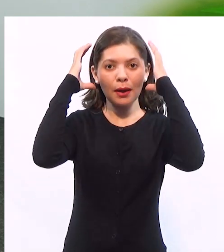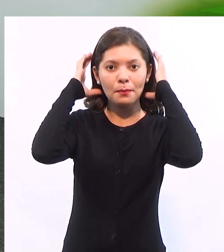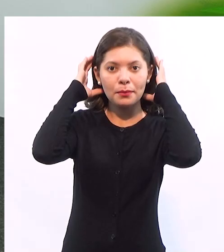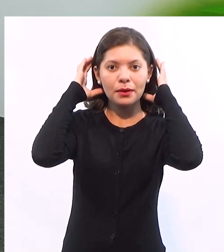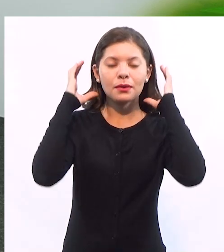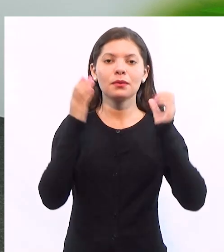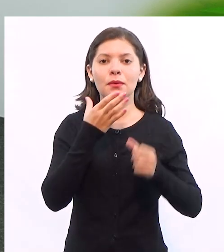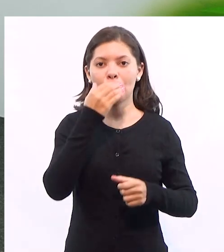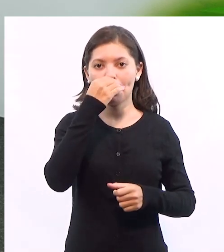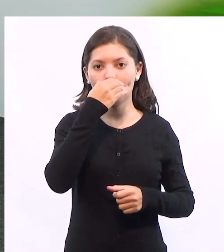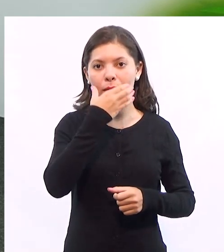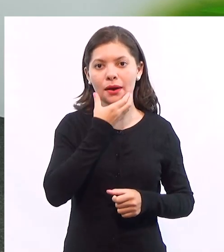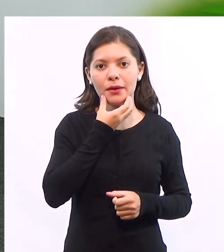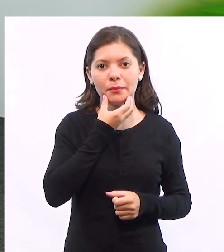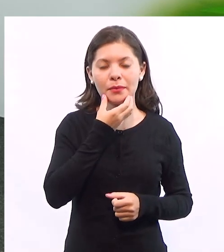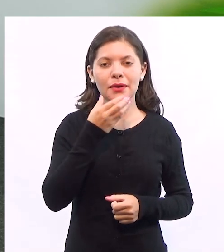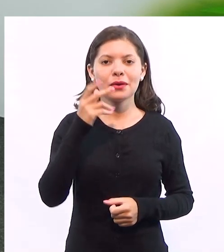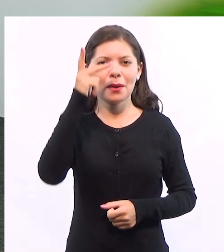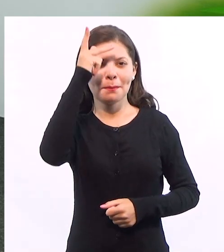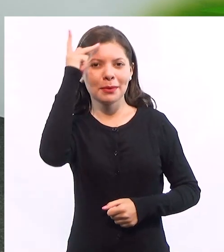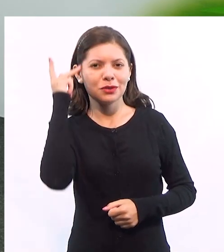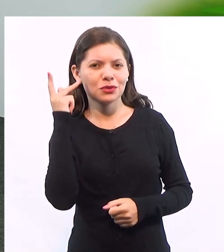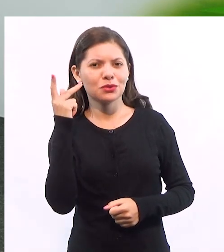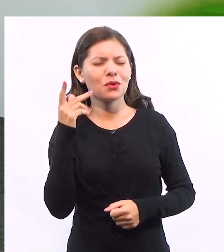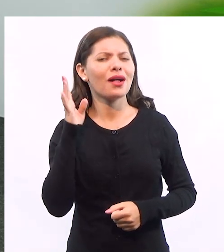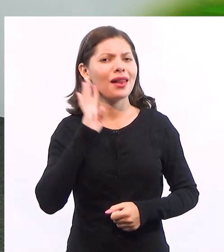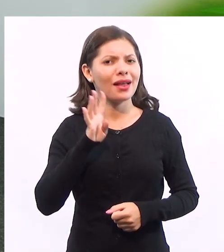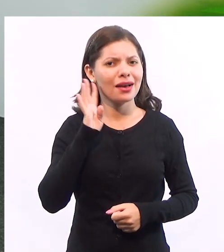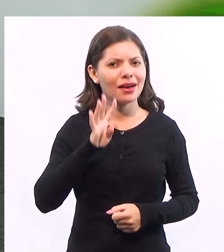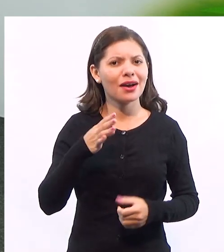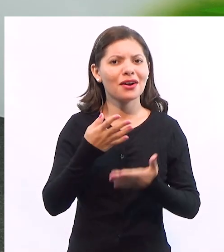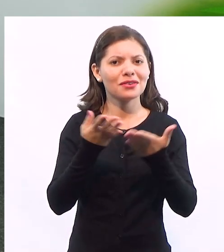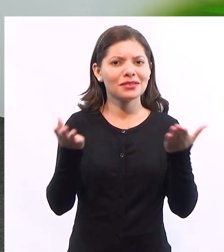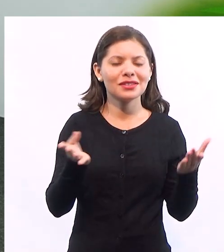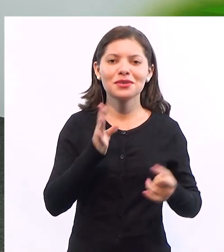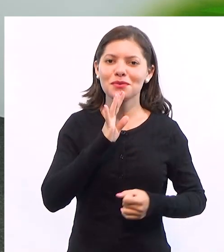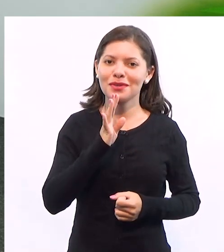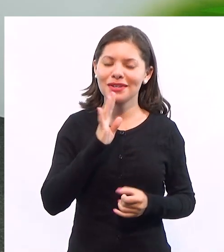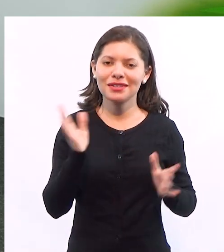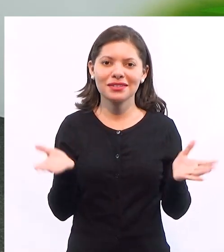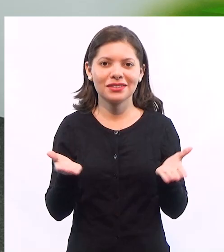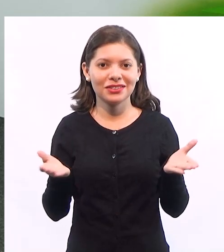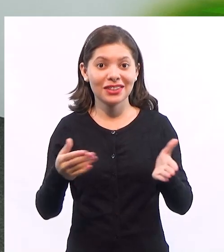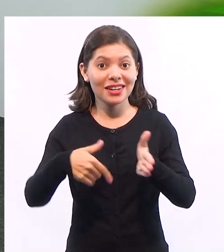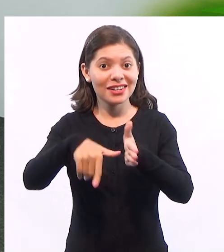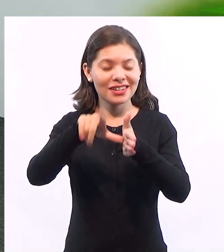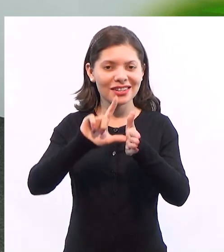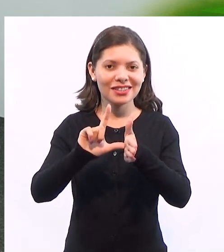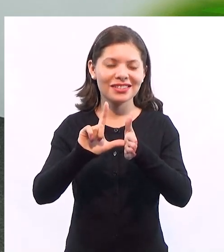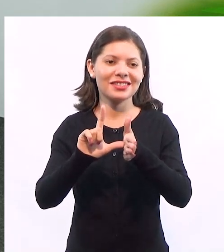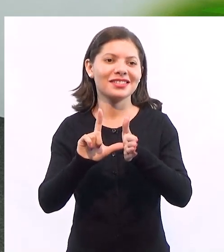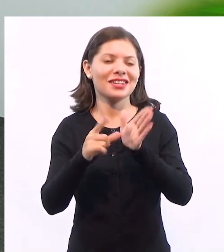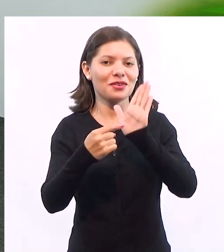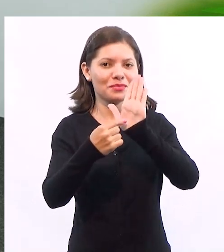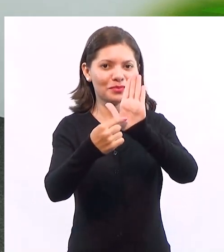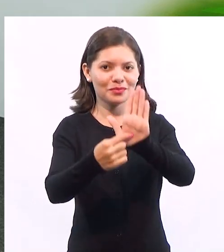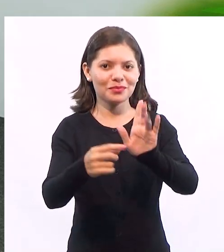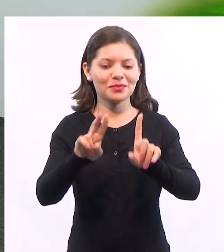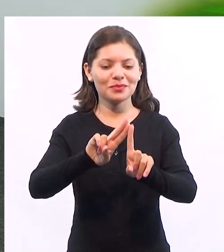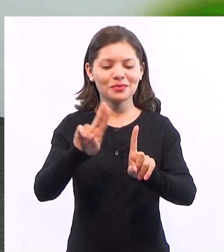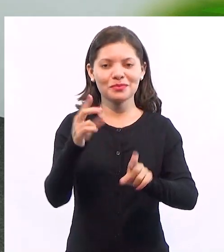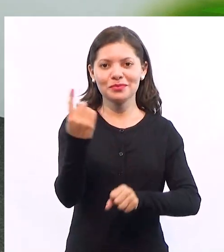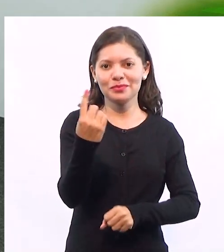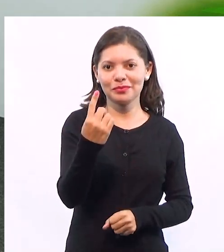barba, bigode e sou aquela pessoa bacana que você já conhece, você já me conheceu lá na apresentação e também na unidade 1.